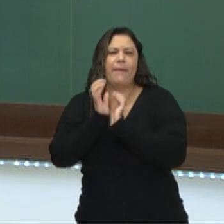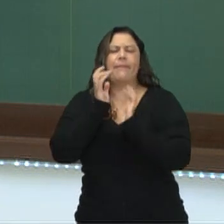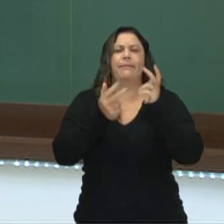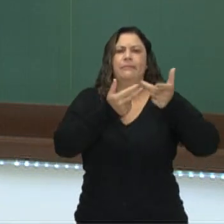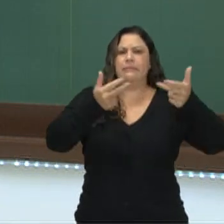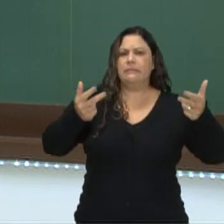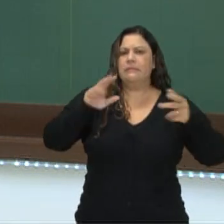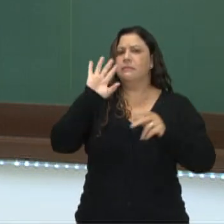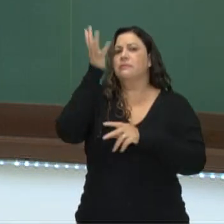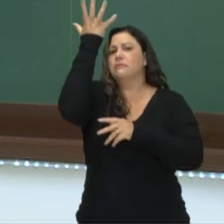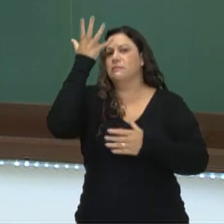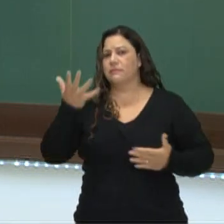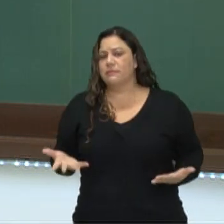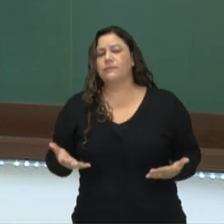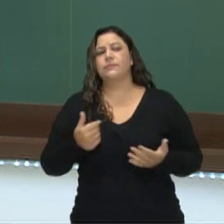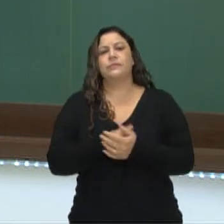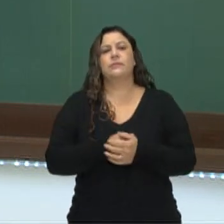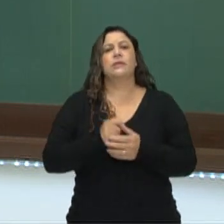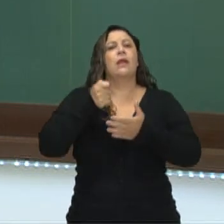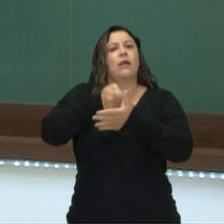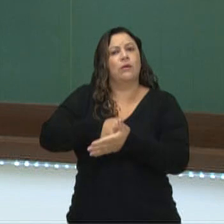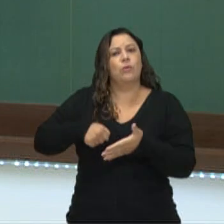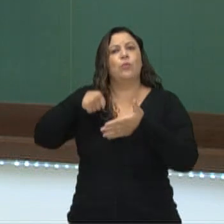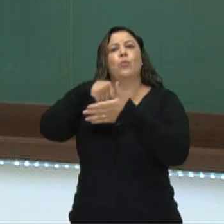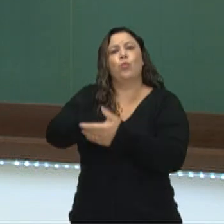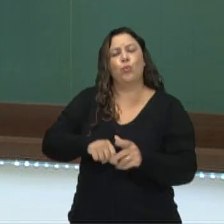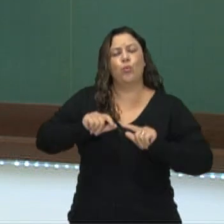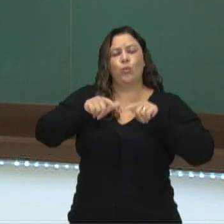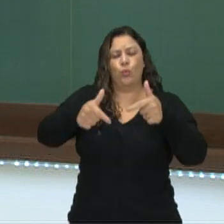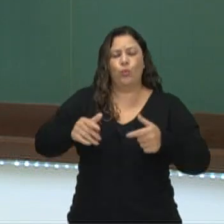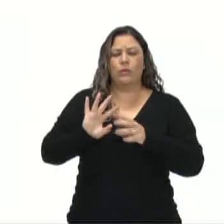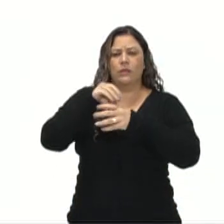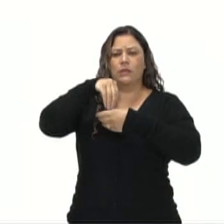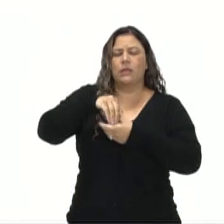acontecendo? Reivindicações nacionalistas,